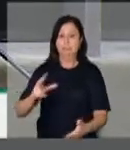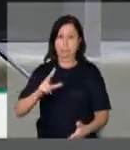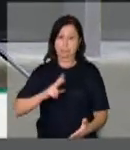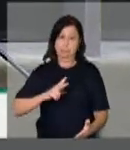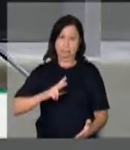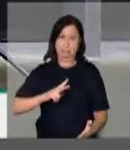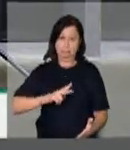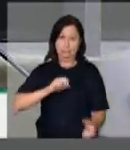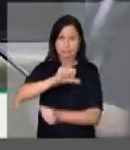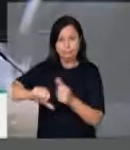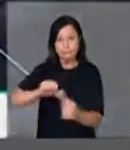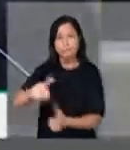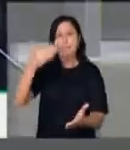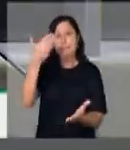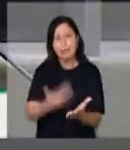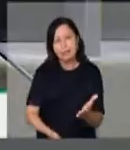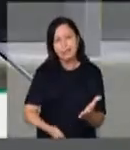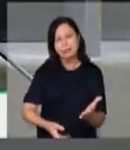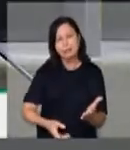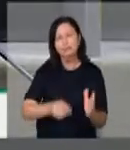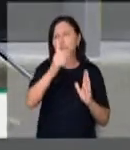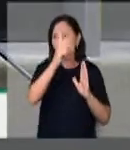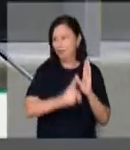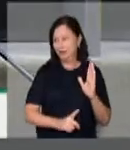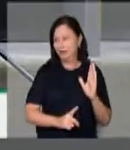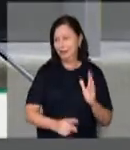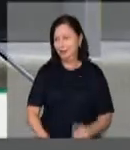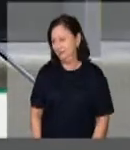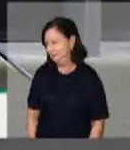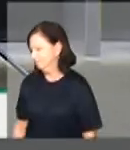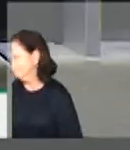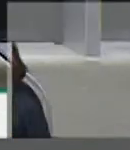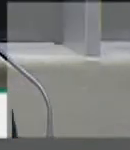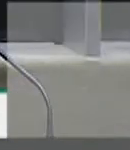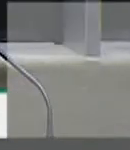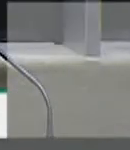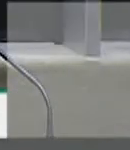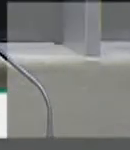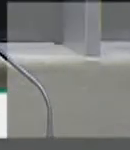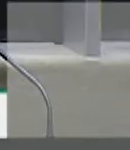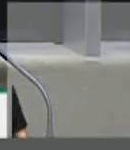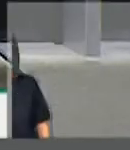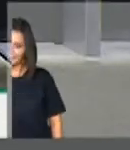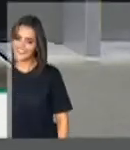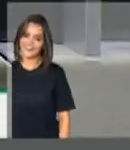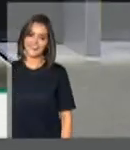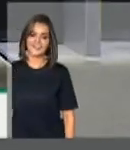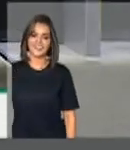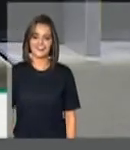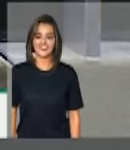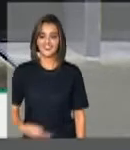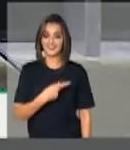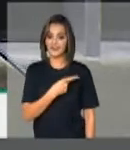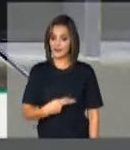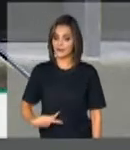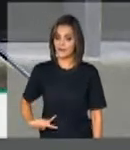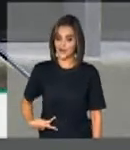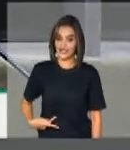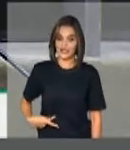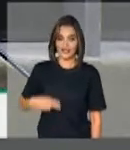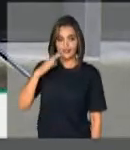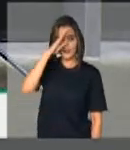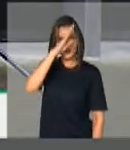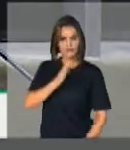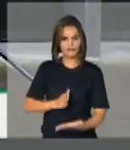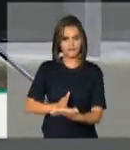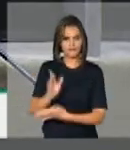direitos para os trabalhadores. Agora vem o presidente eleito e indica